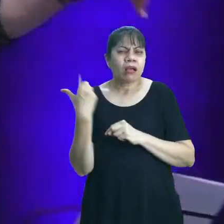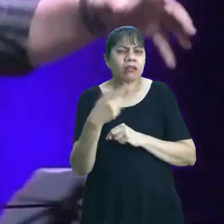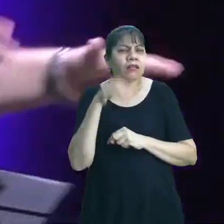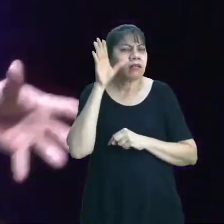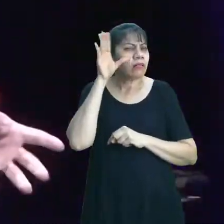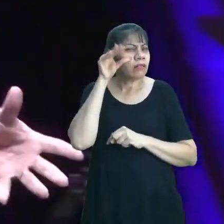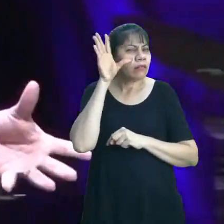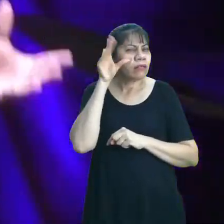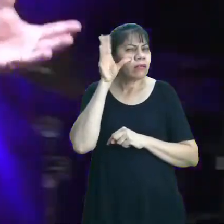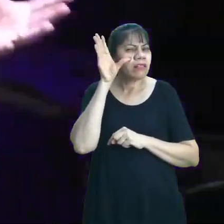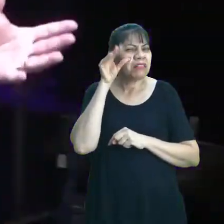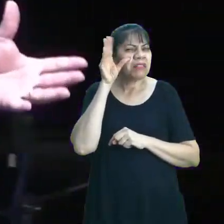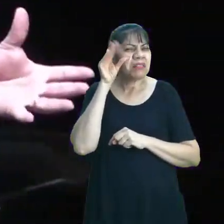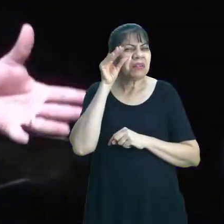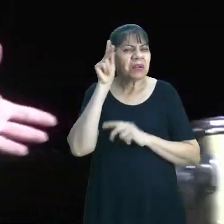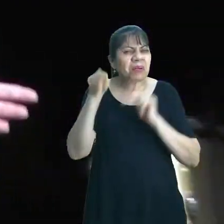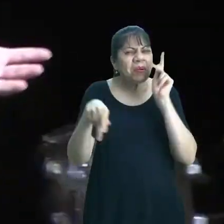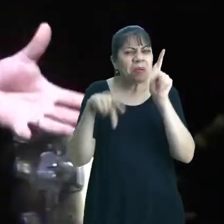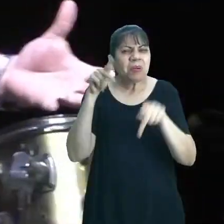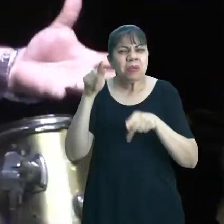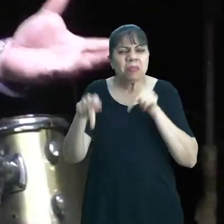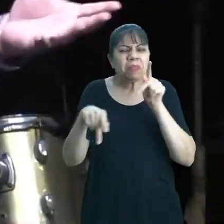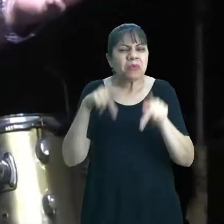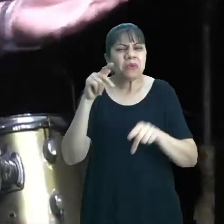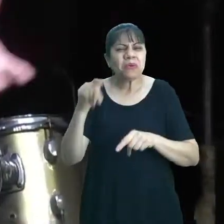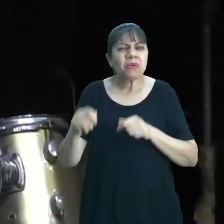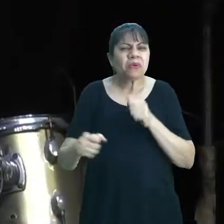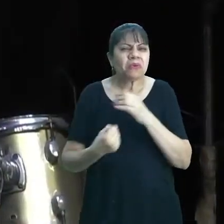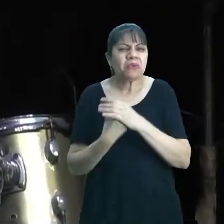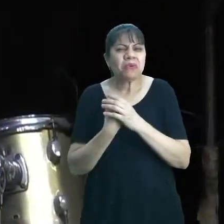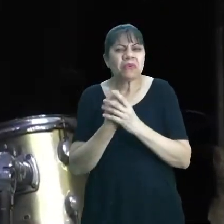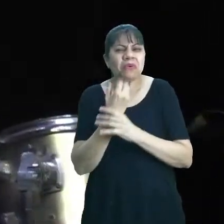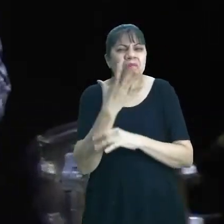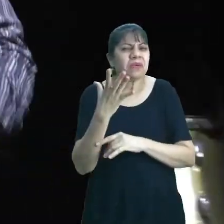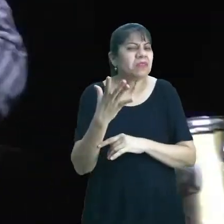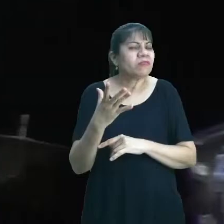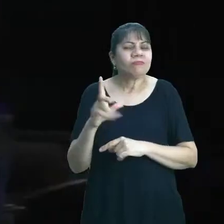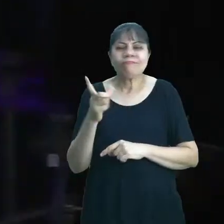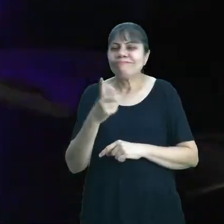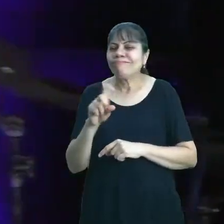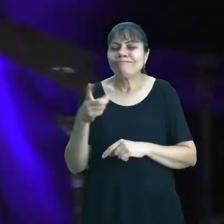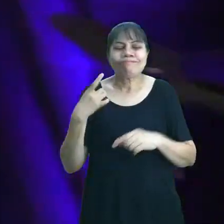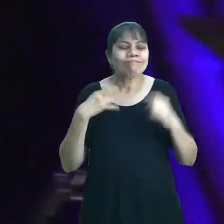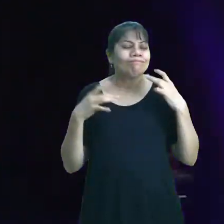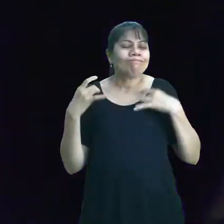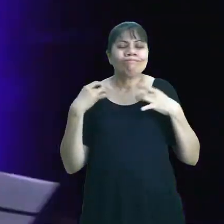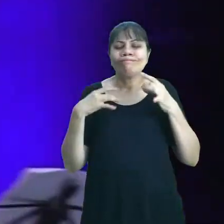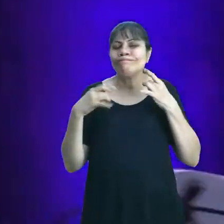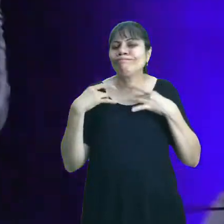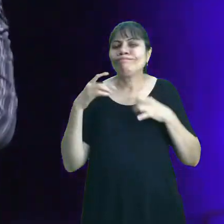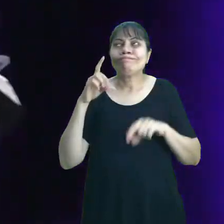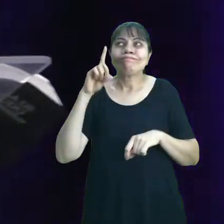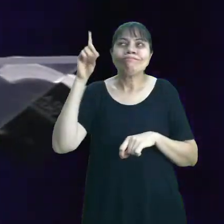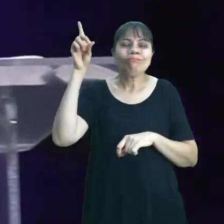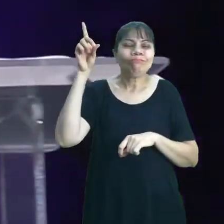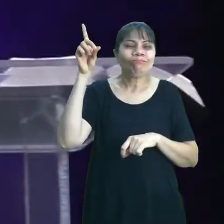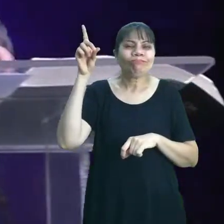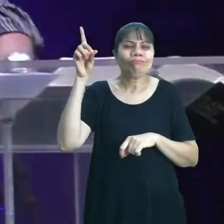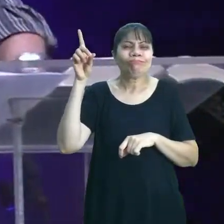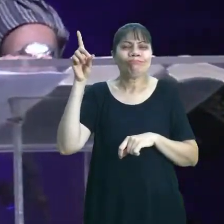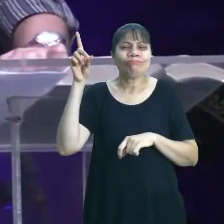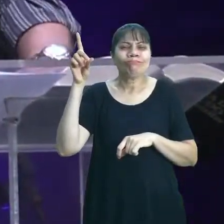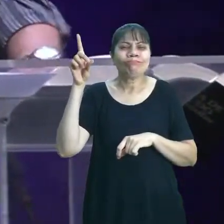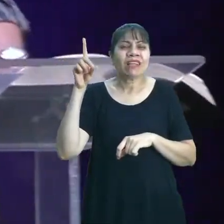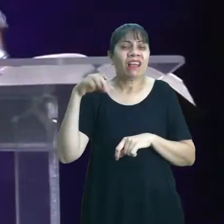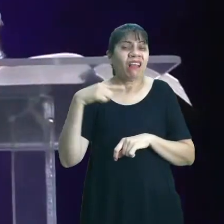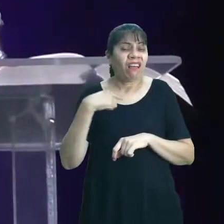uma geração está sendo formada que não teme ao Senhor, sem temor a Deus. Eu não sei o que